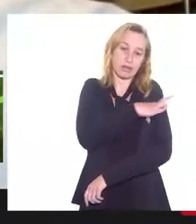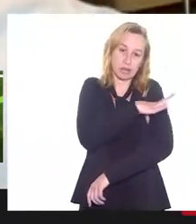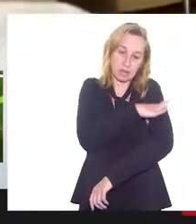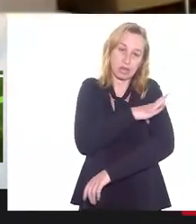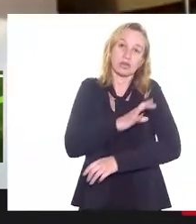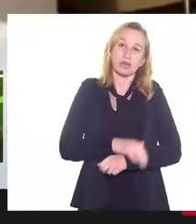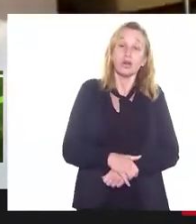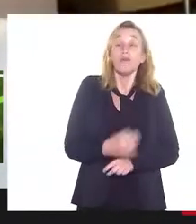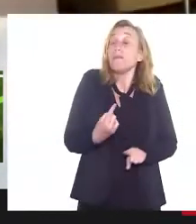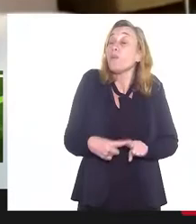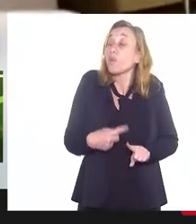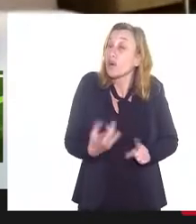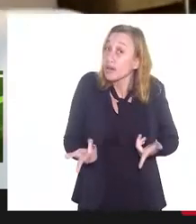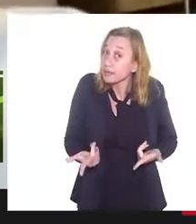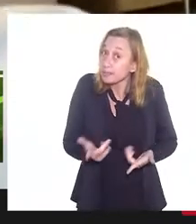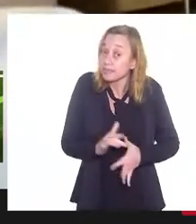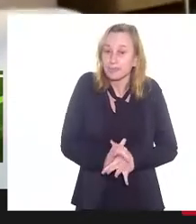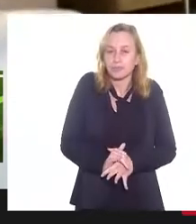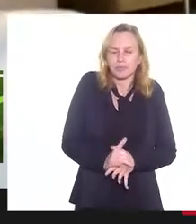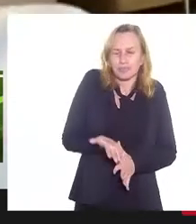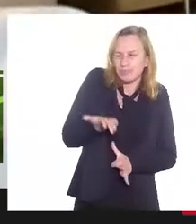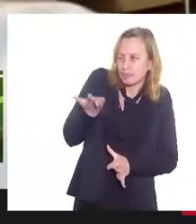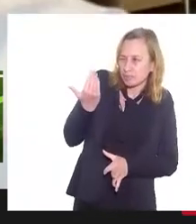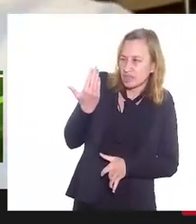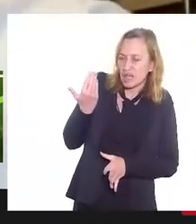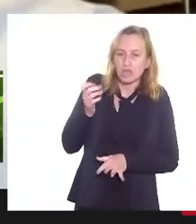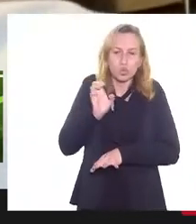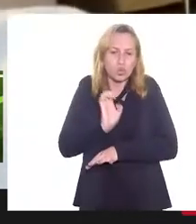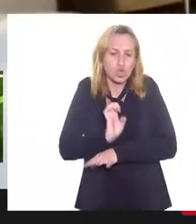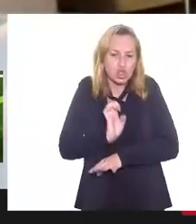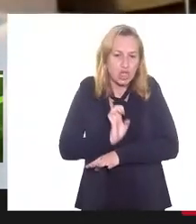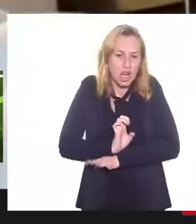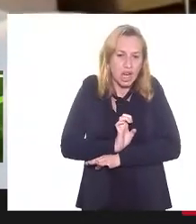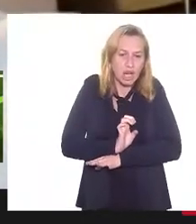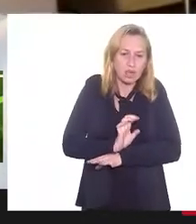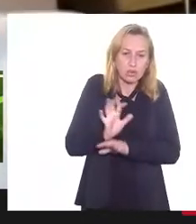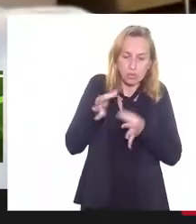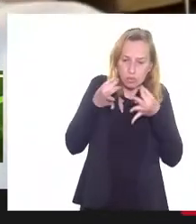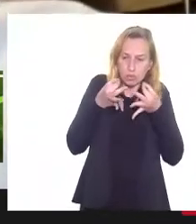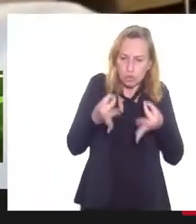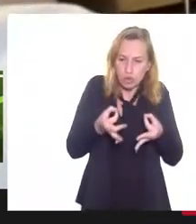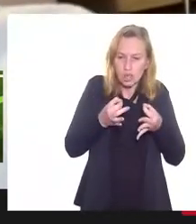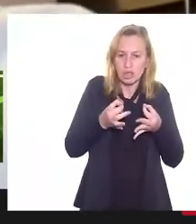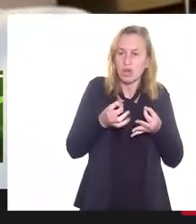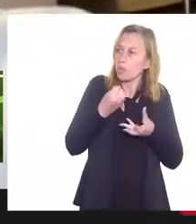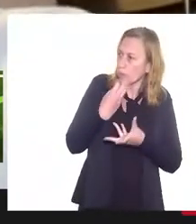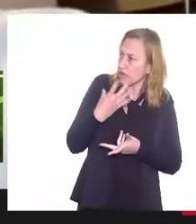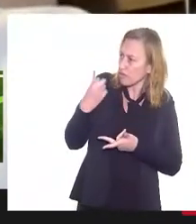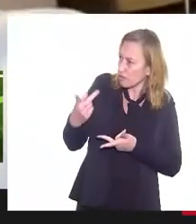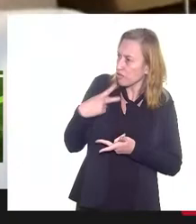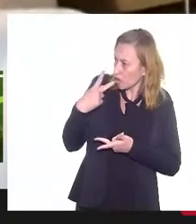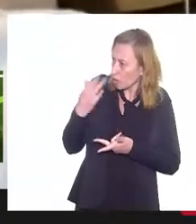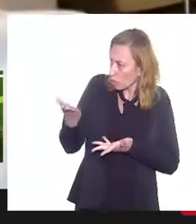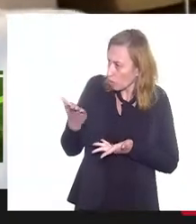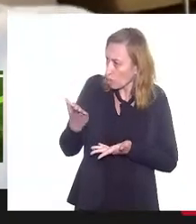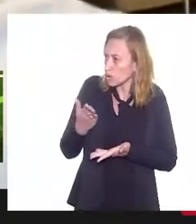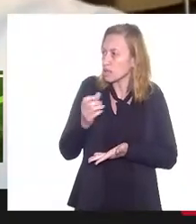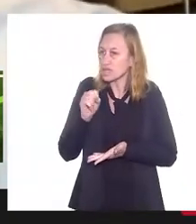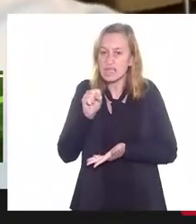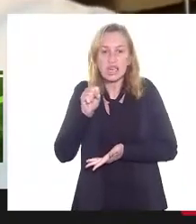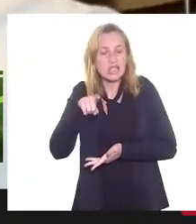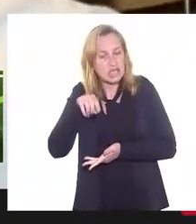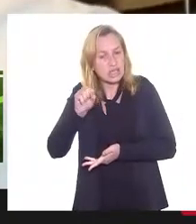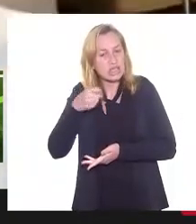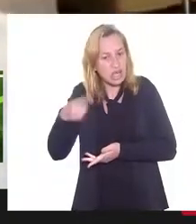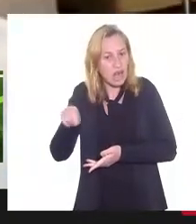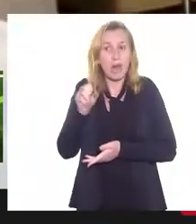literal, porque, à época, o Estado, como chamou a atenção muito bem o Ganja Sanã, era muito pior,